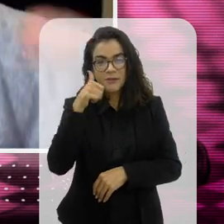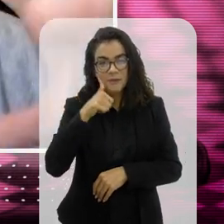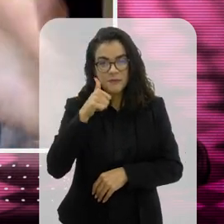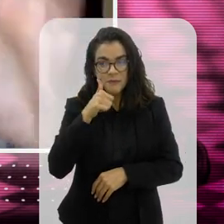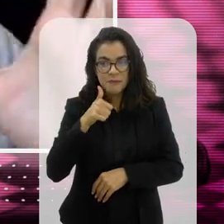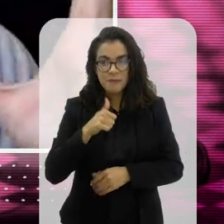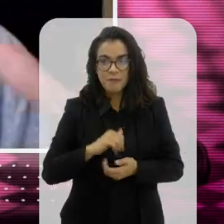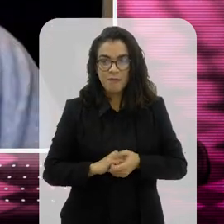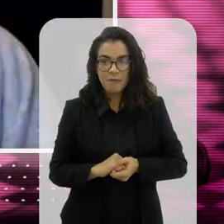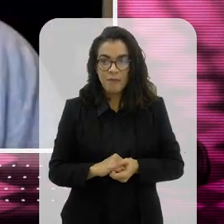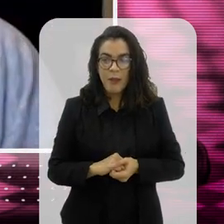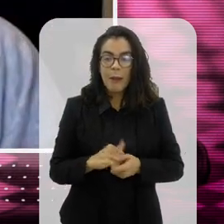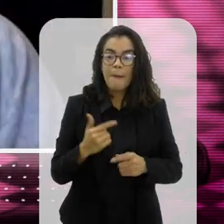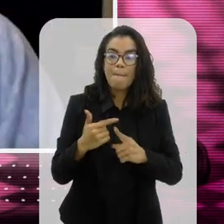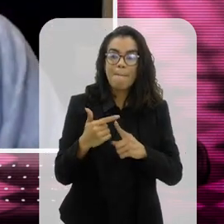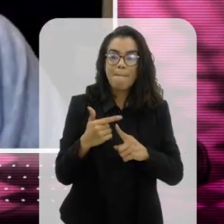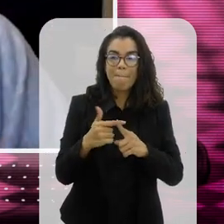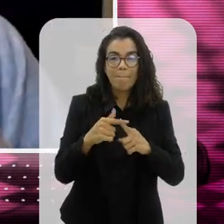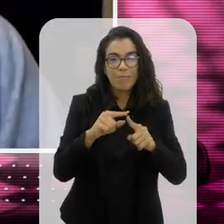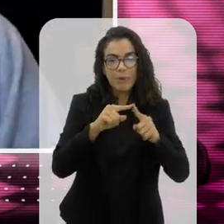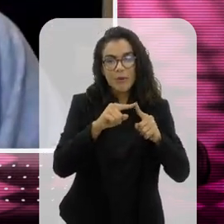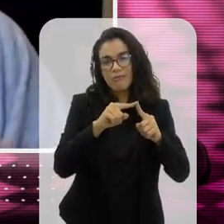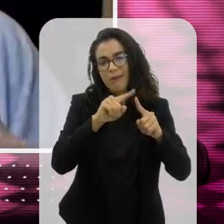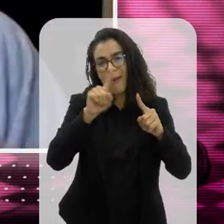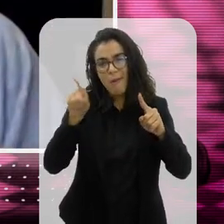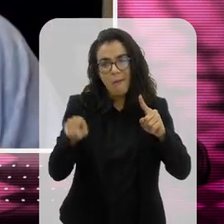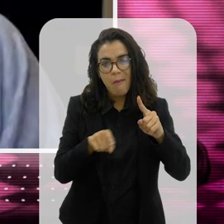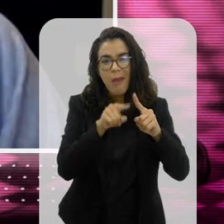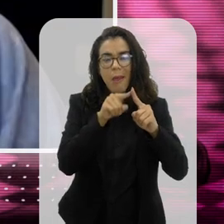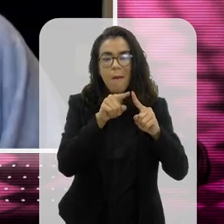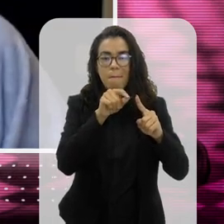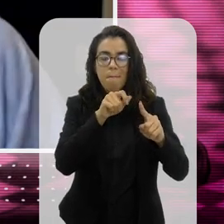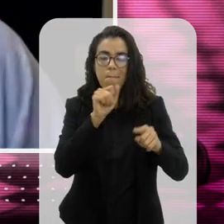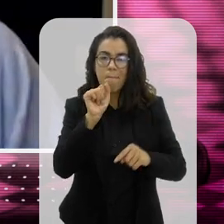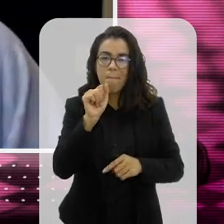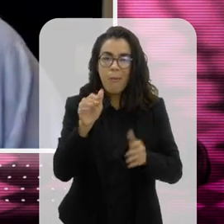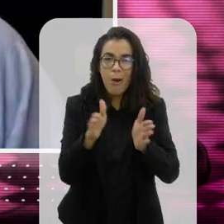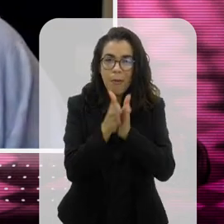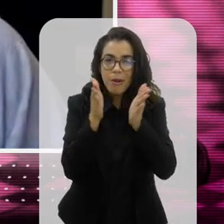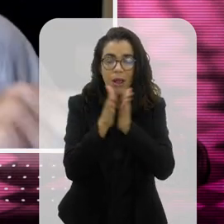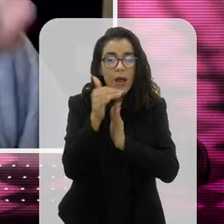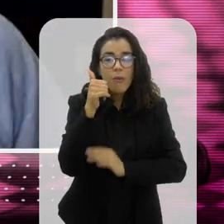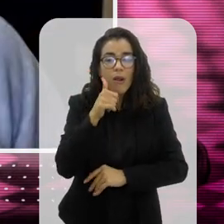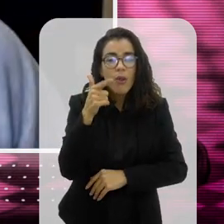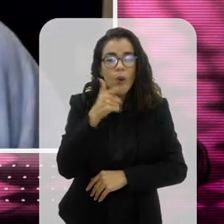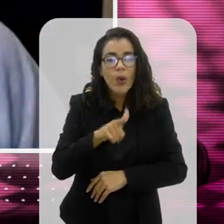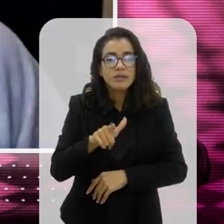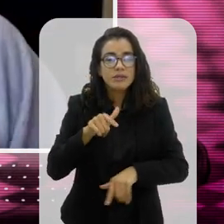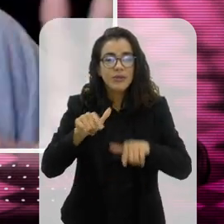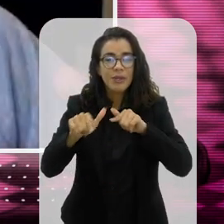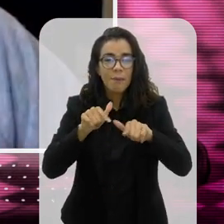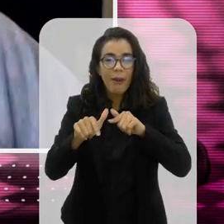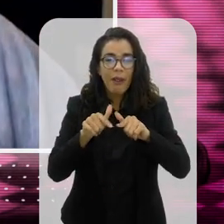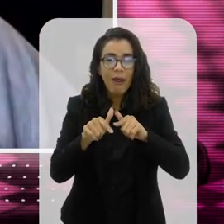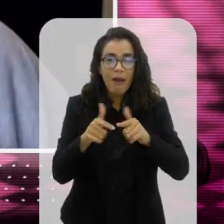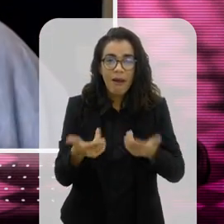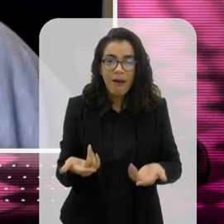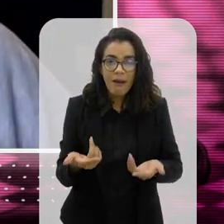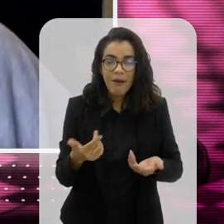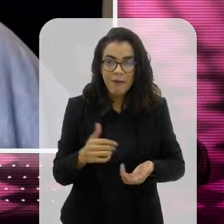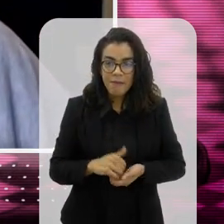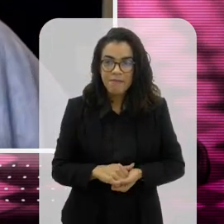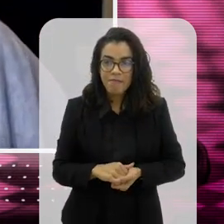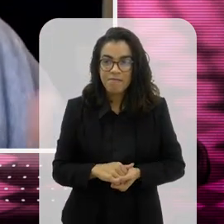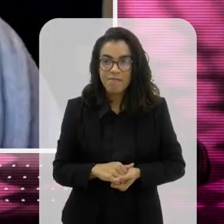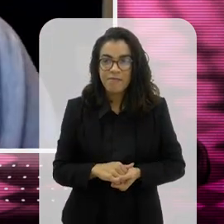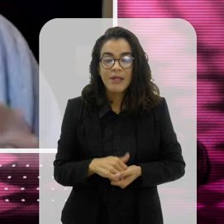aposentadoria. Então, porque você que as mulheres já chegam nesse ciclo de pobreza, quando vai se aposentar, a mulher não conseguiu trabalhar ou não conseguiu uma renda tão alta